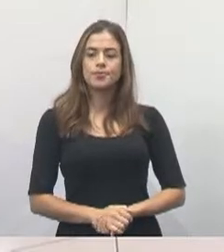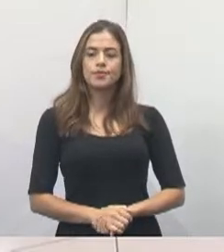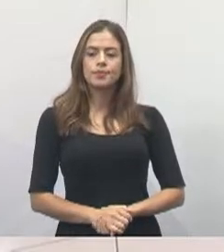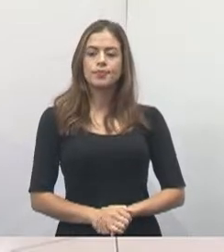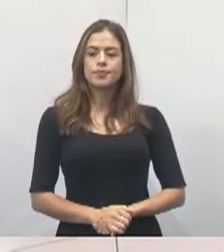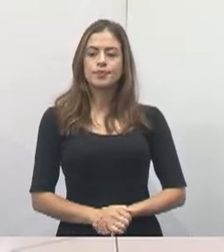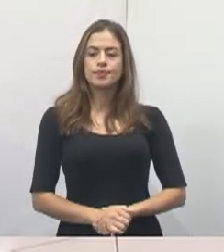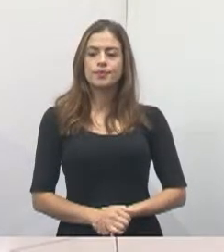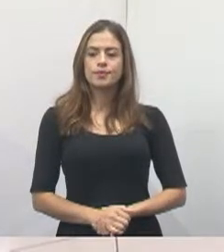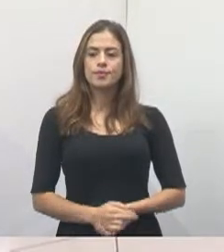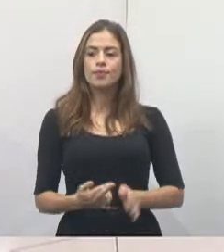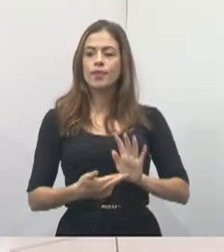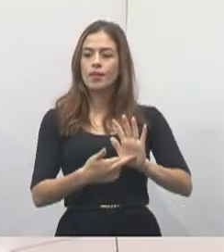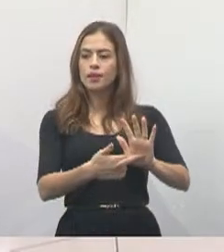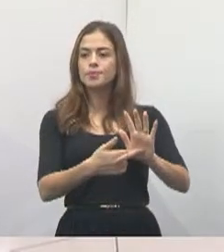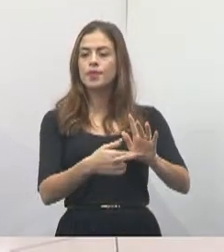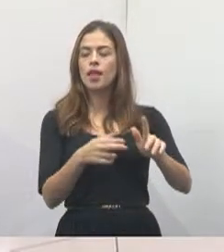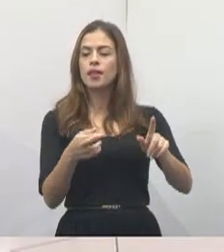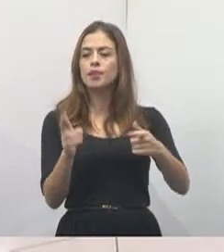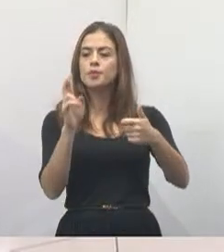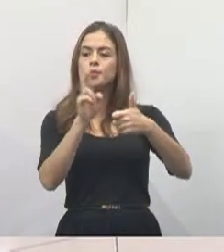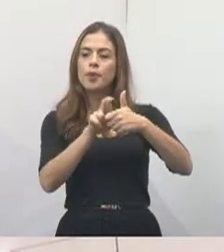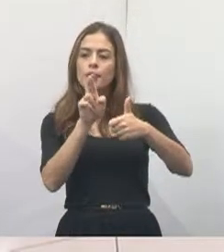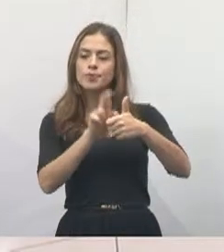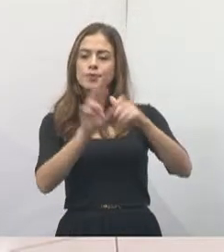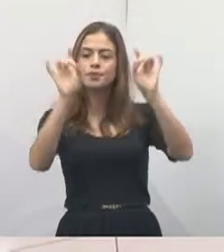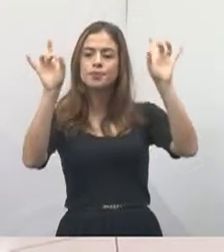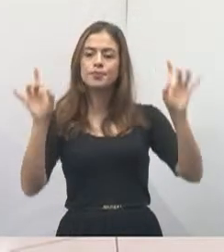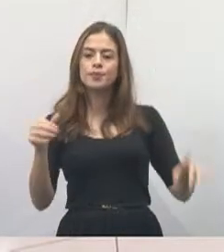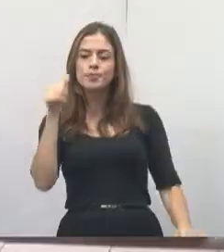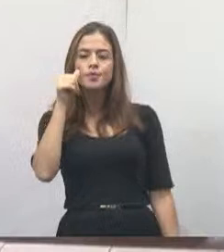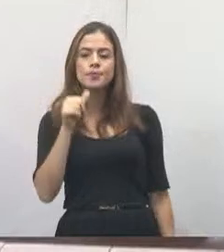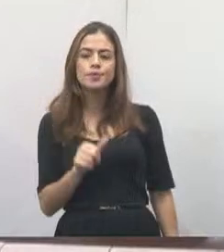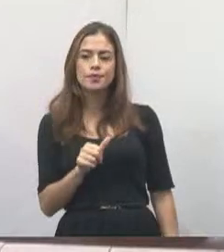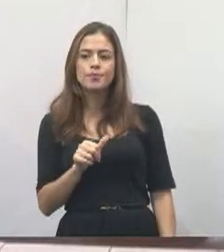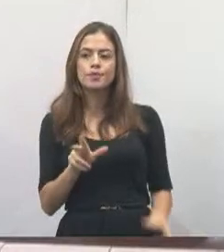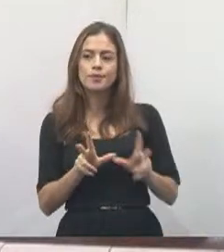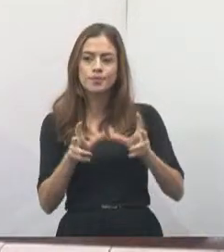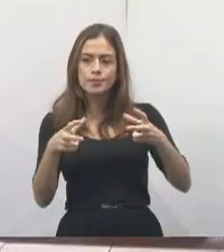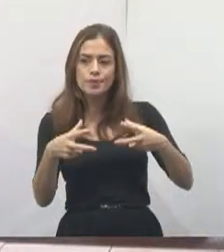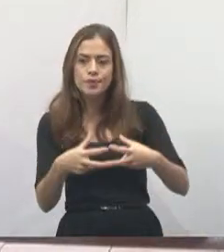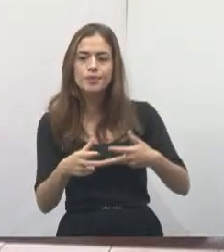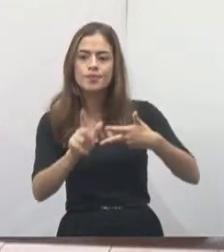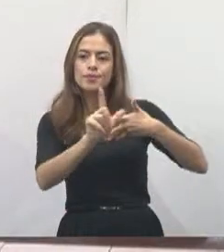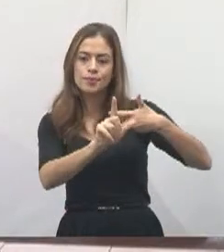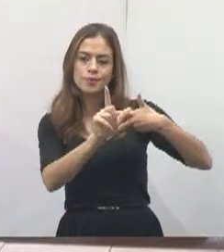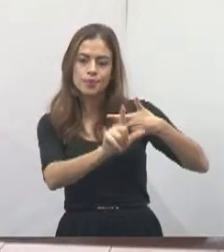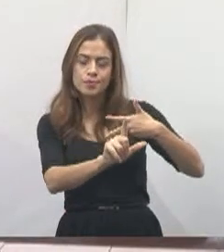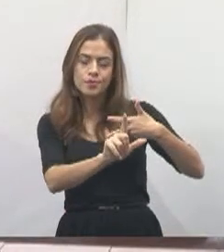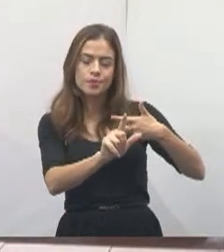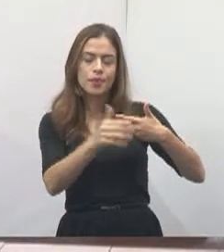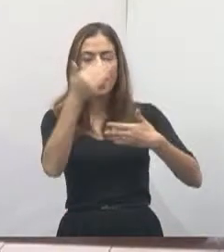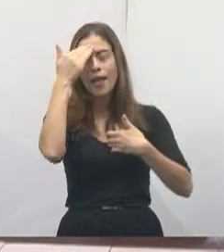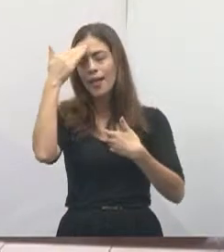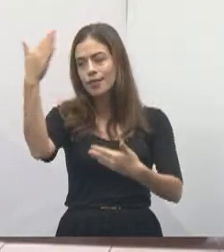Em nome da Procuradoria Especial da Mulher desta Casa Legislativa, agradeço a